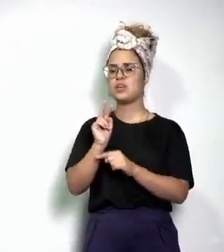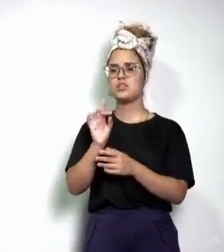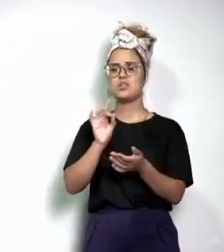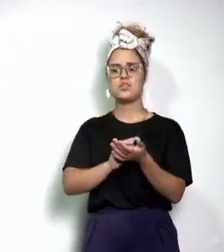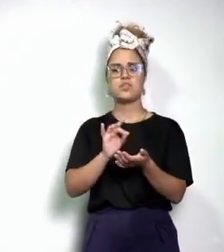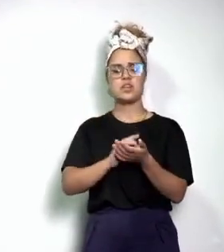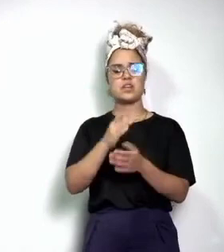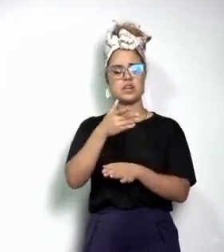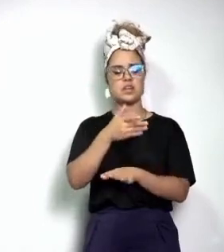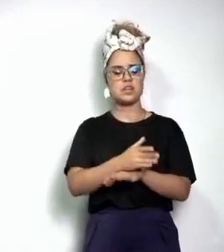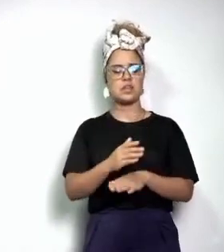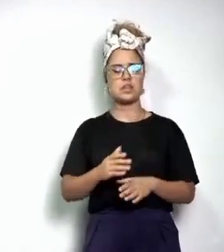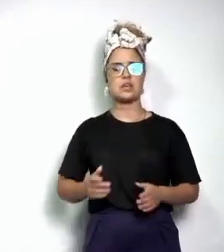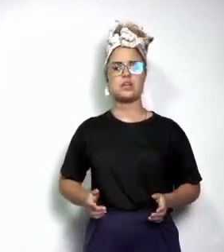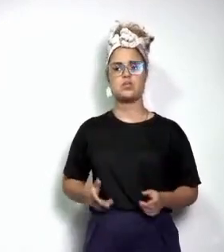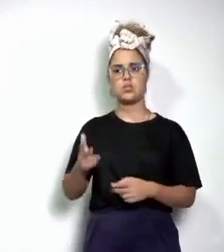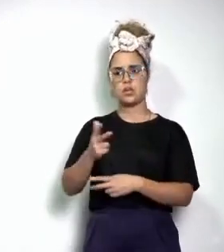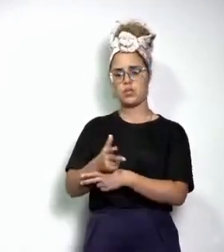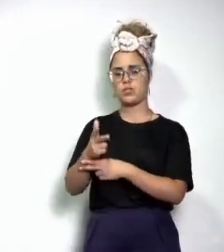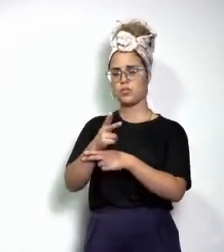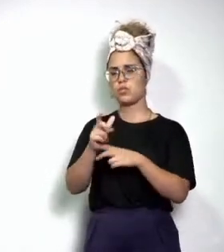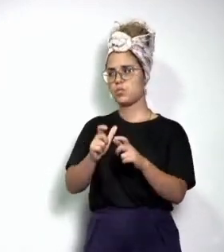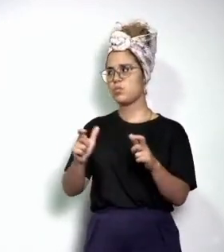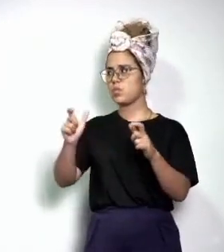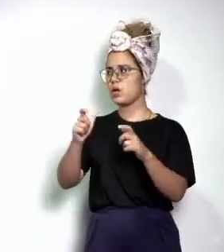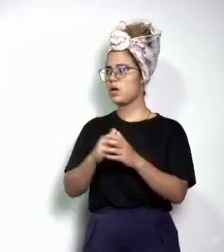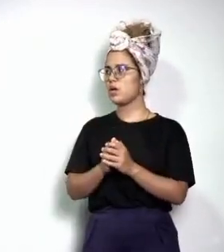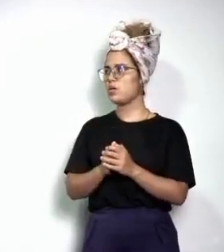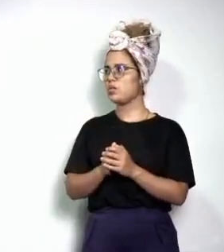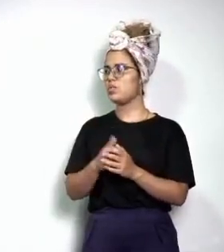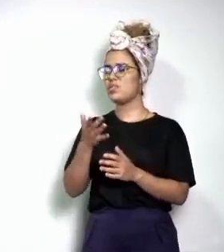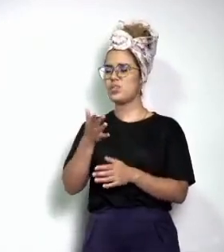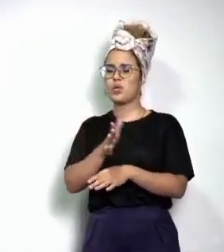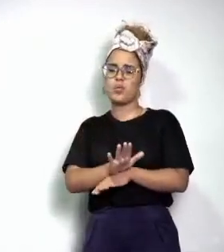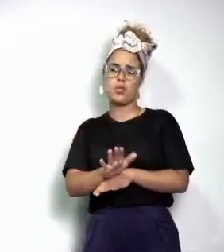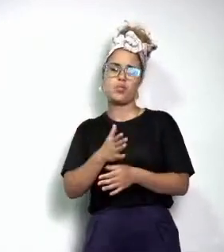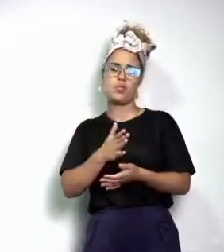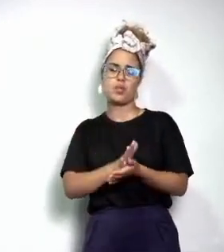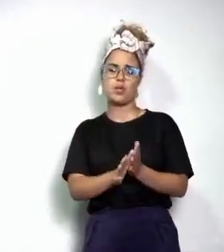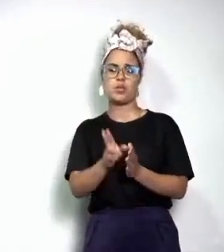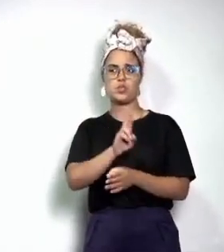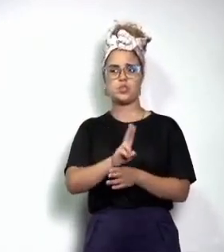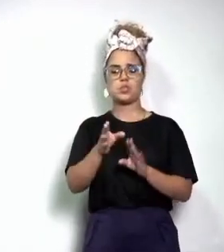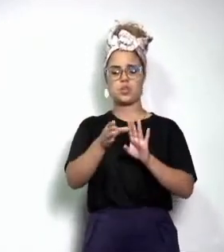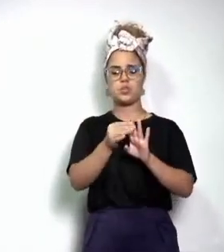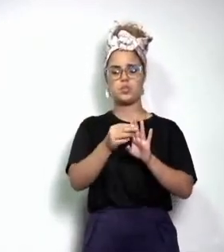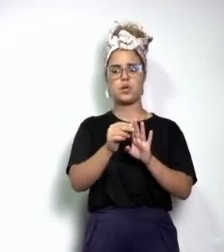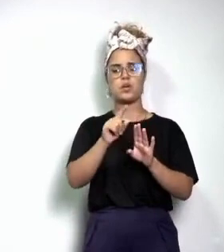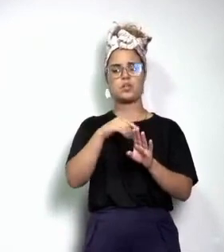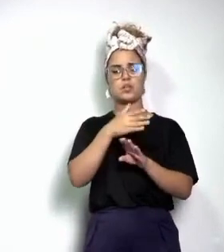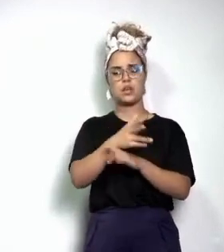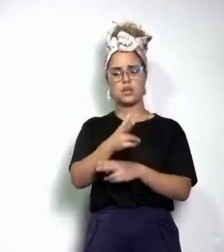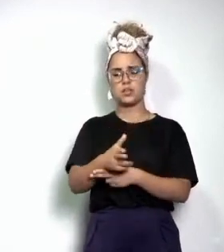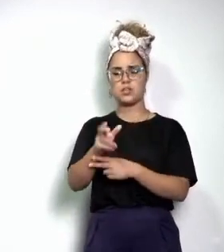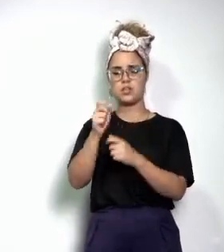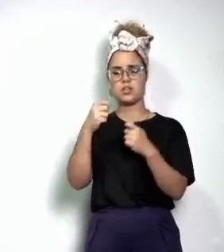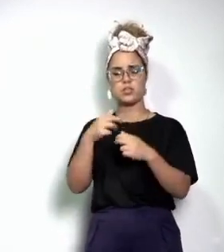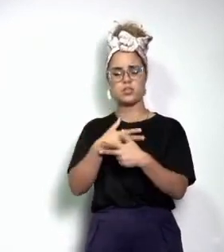set. E eu gosto que a gente não lide com o velcro no set. Então, se eu preciso mexer em alguma coisa da minha